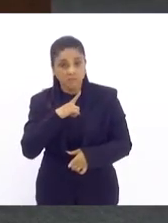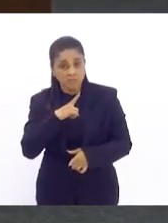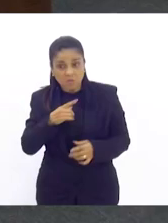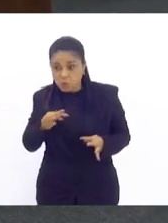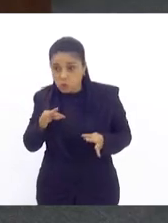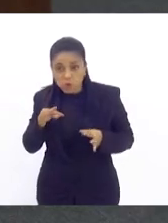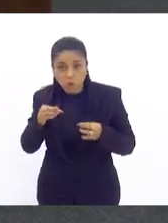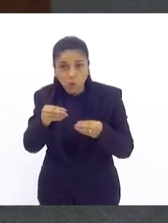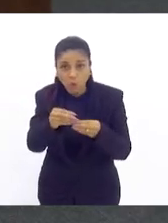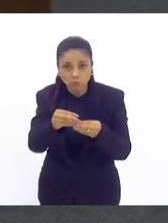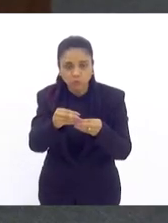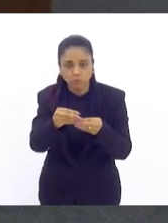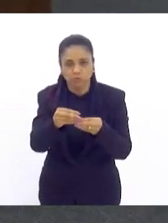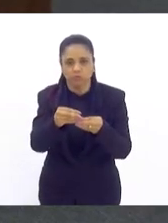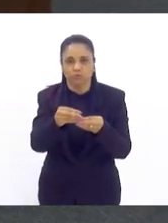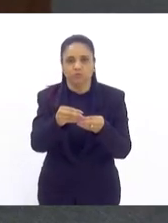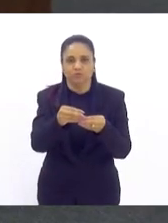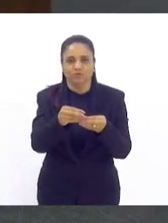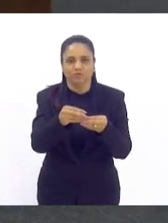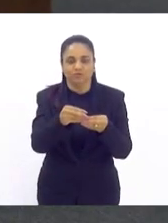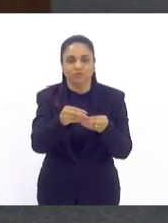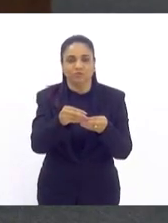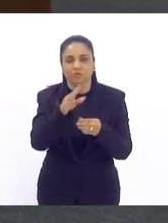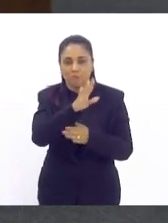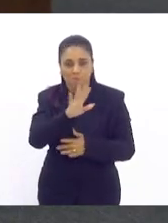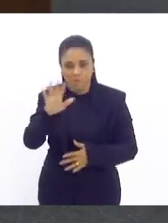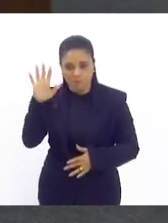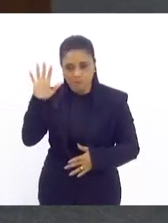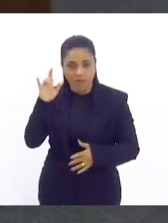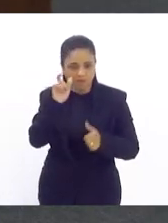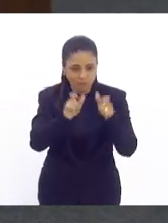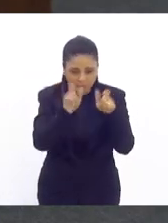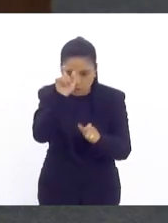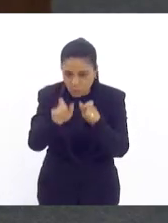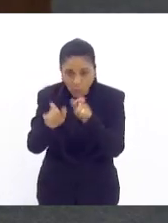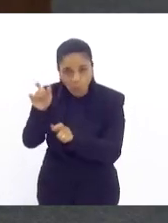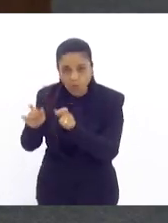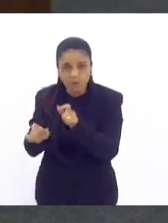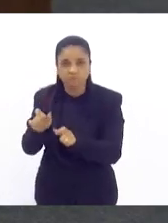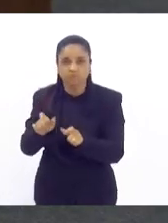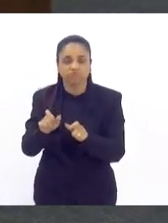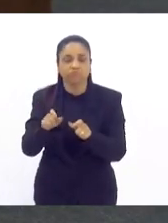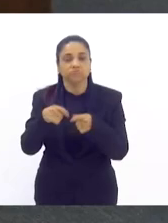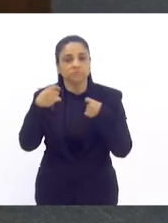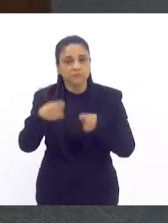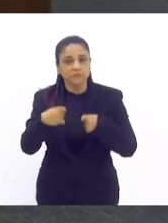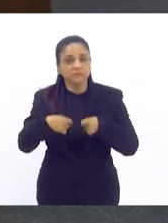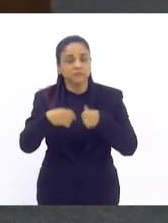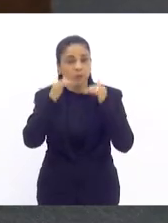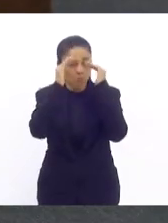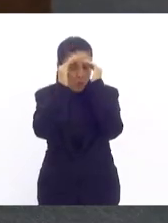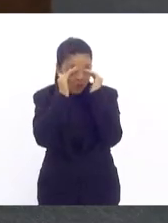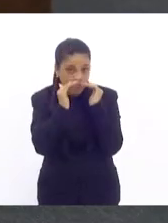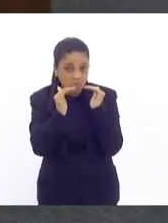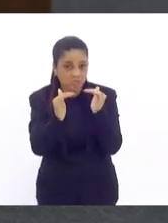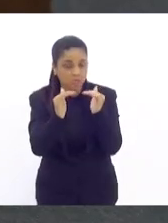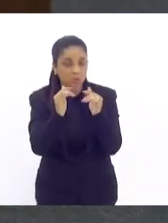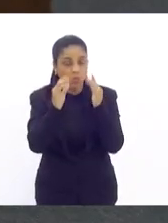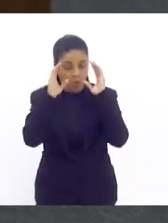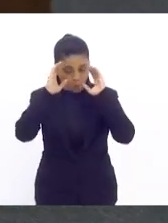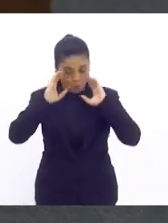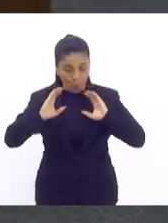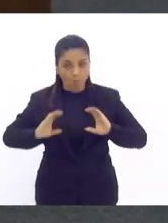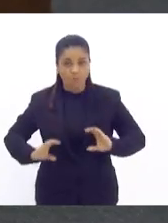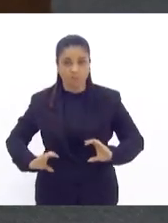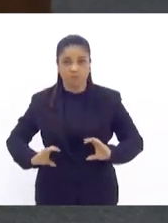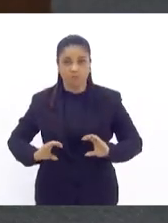todos os mandatos sem exceção onde o respeito e o comportamento de cada um